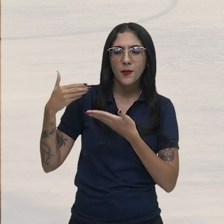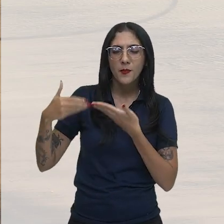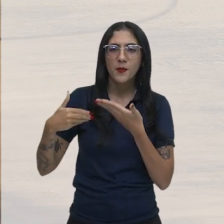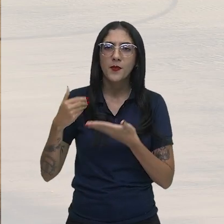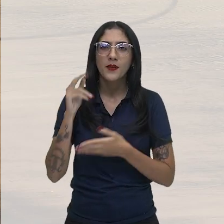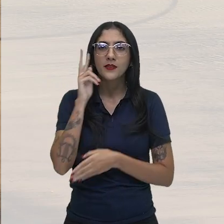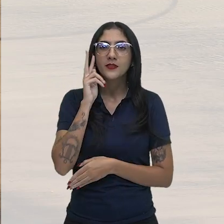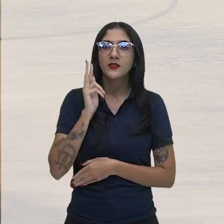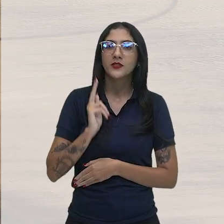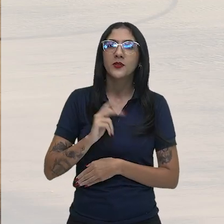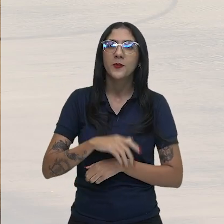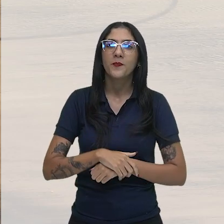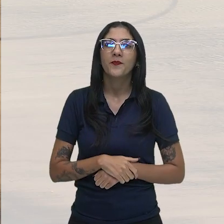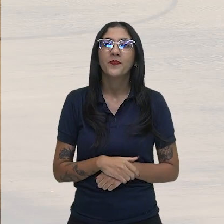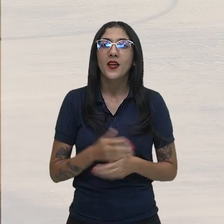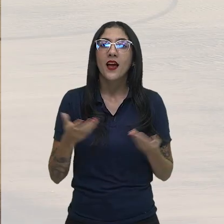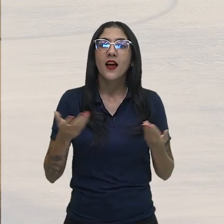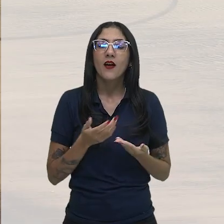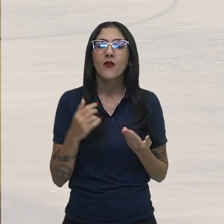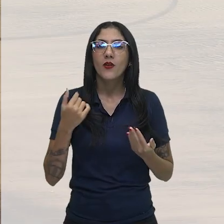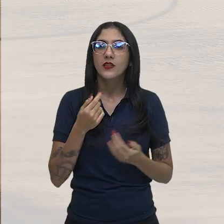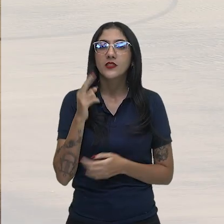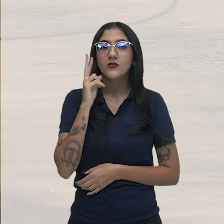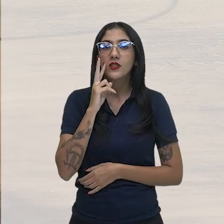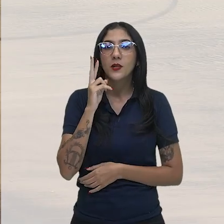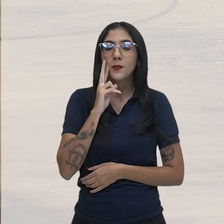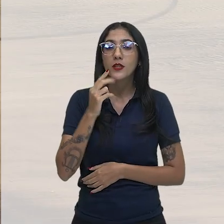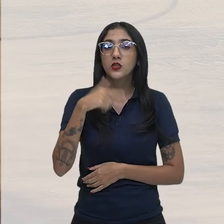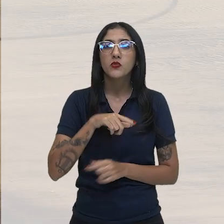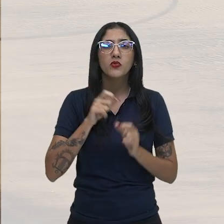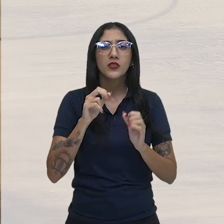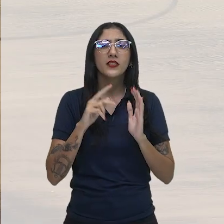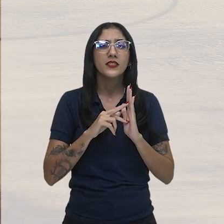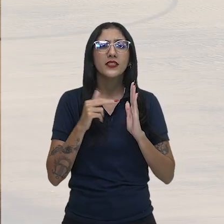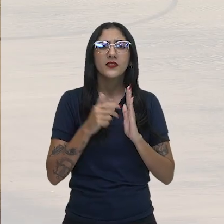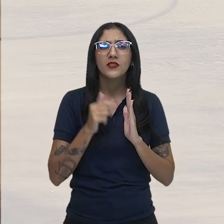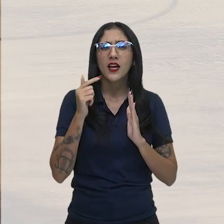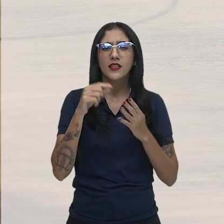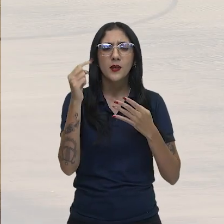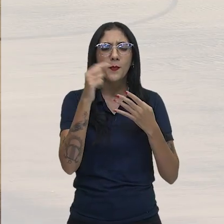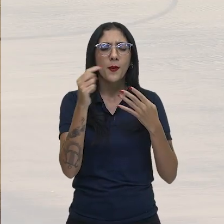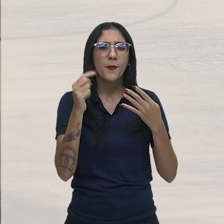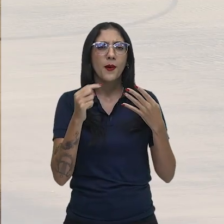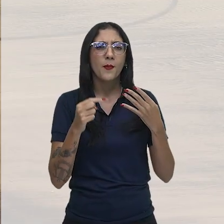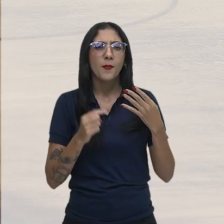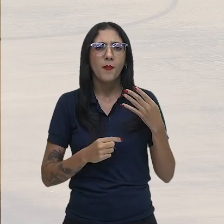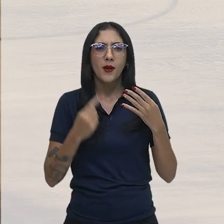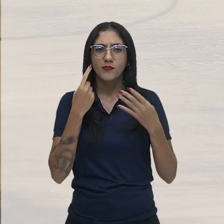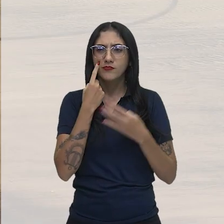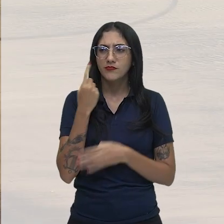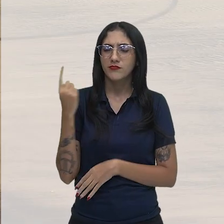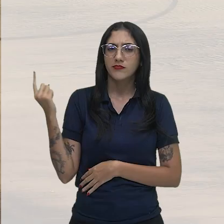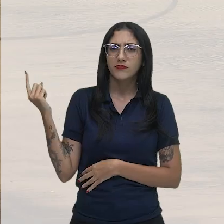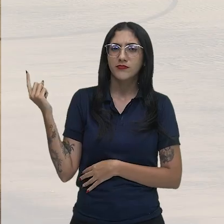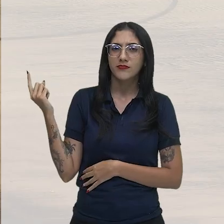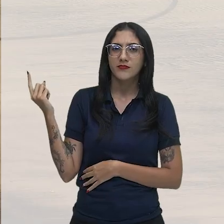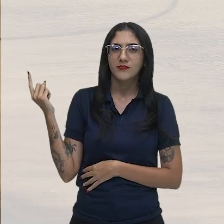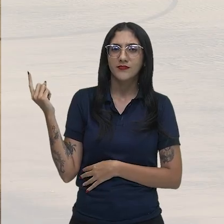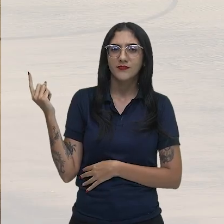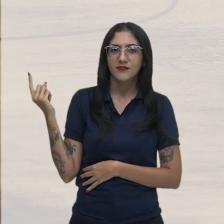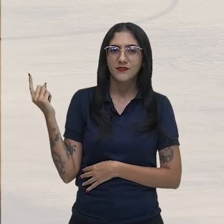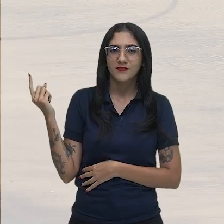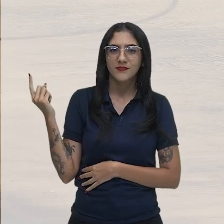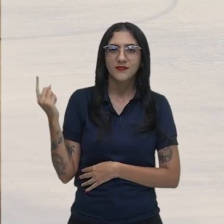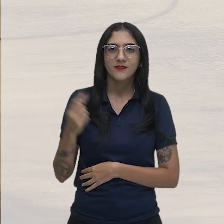homem, vamos lá então relembrar a que se refere essas palavras mais uma vez. Agarrada, derrubada,